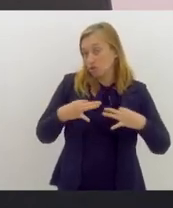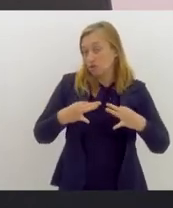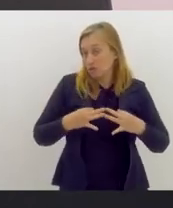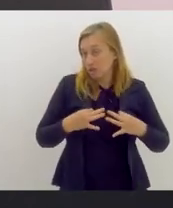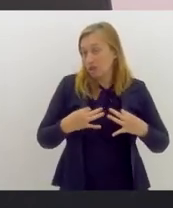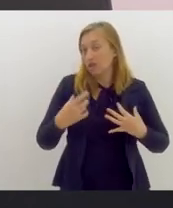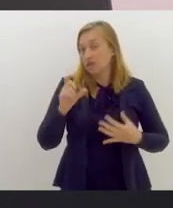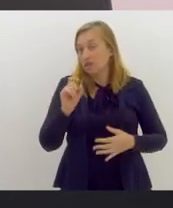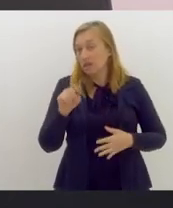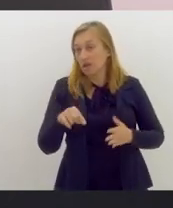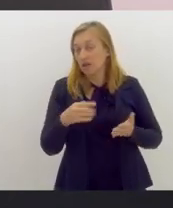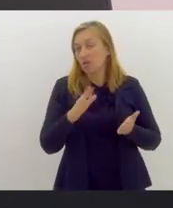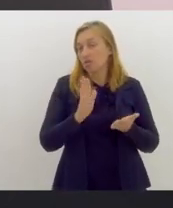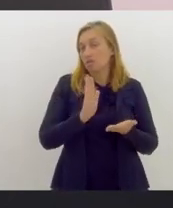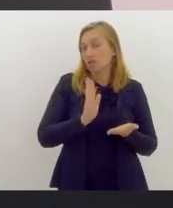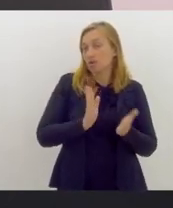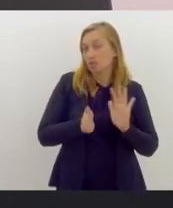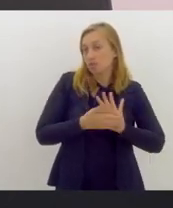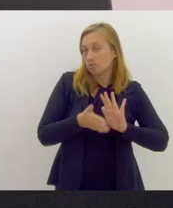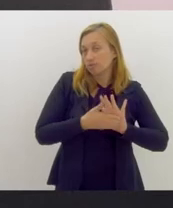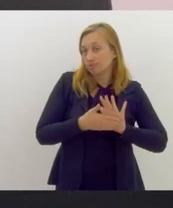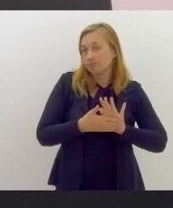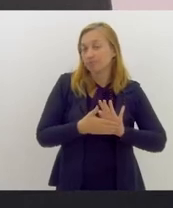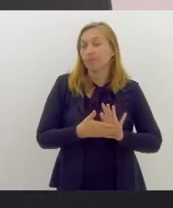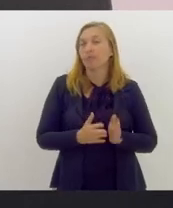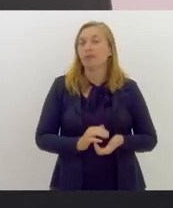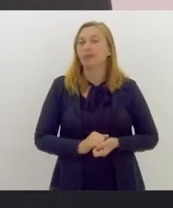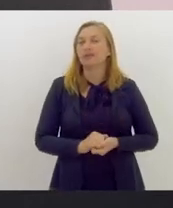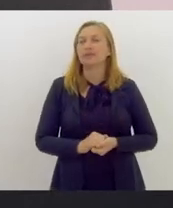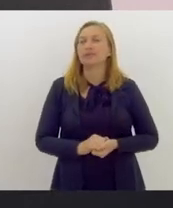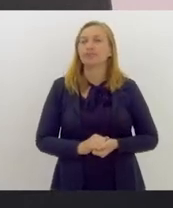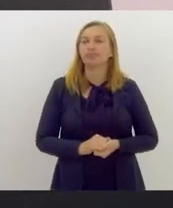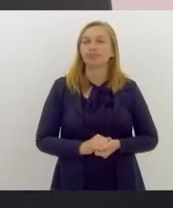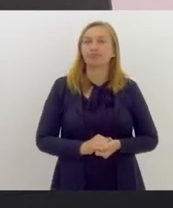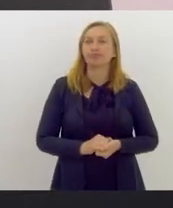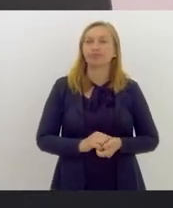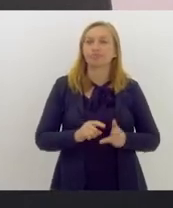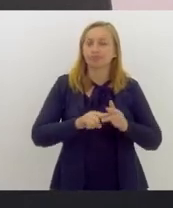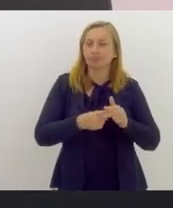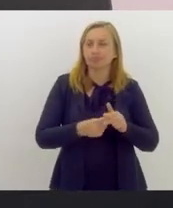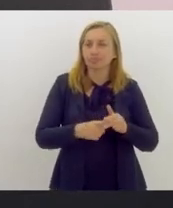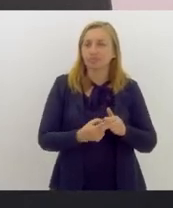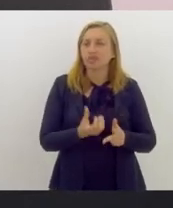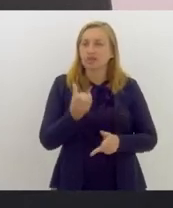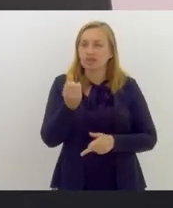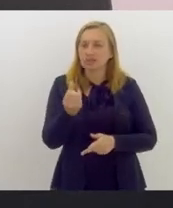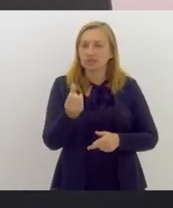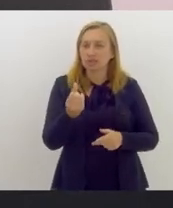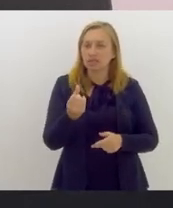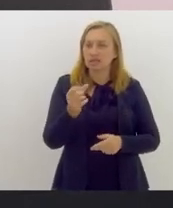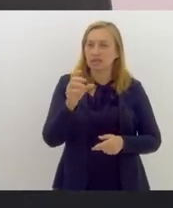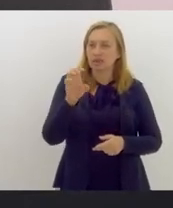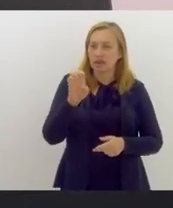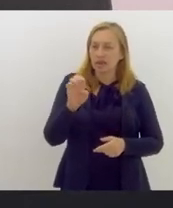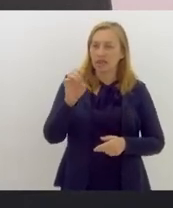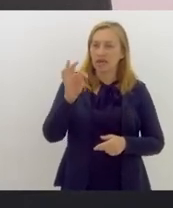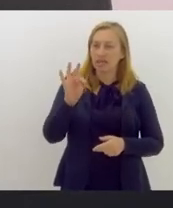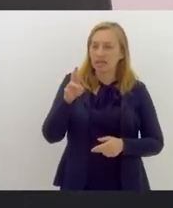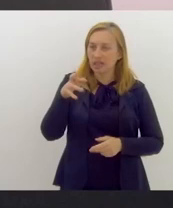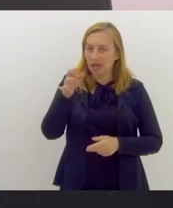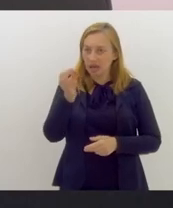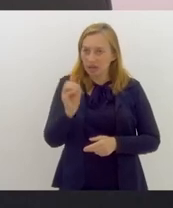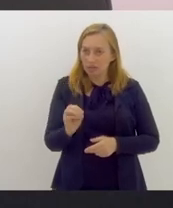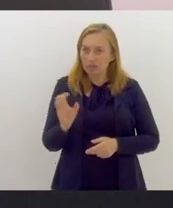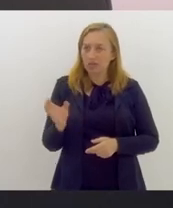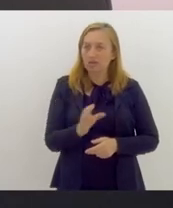era uma proposta de compensação de restauração de 6 hectares de Restinga e